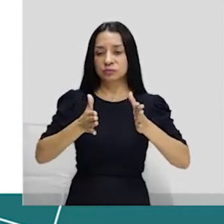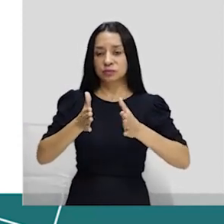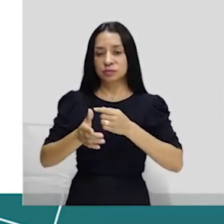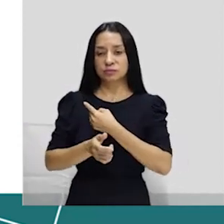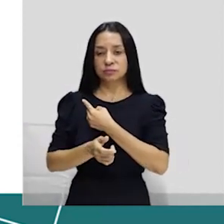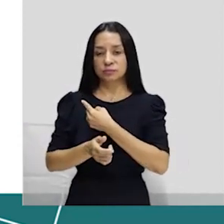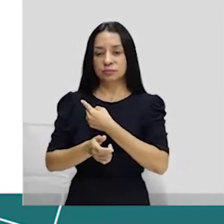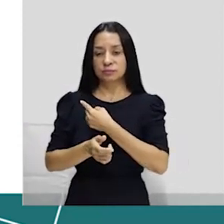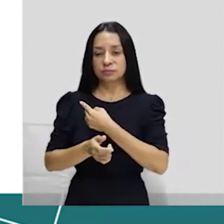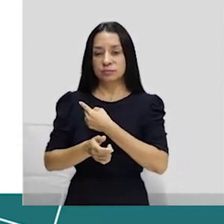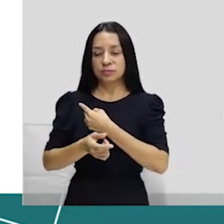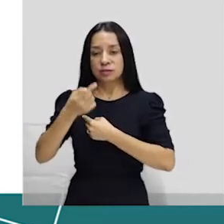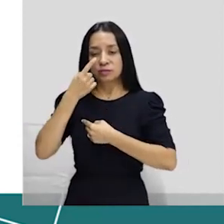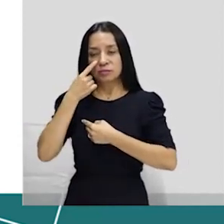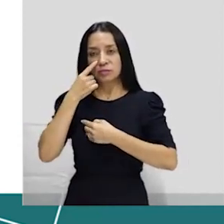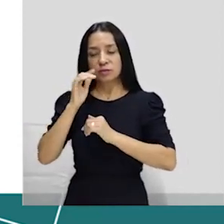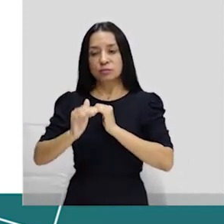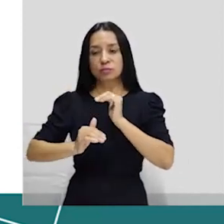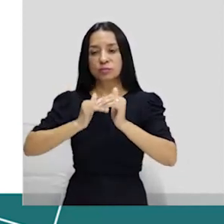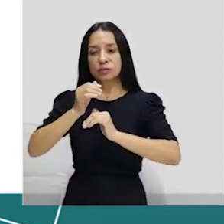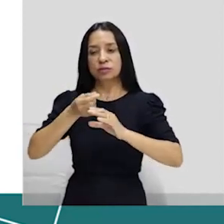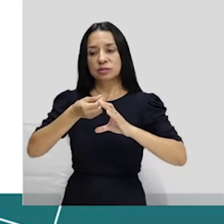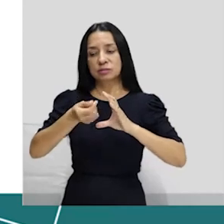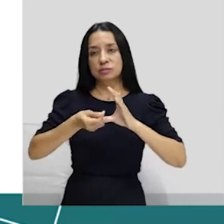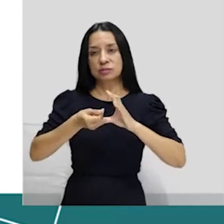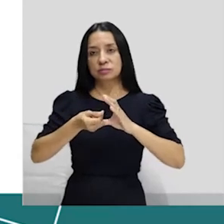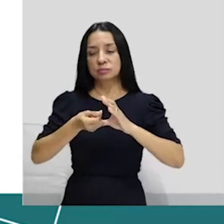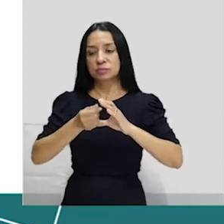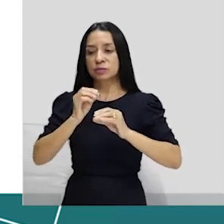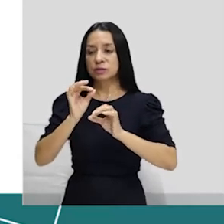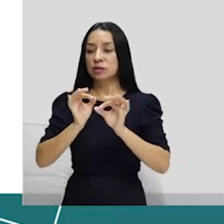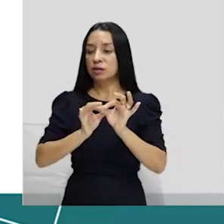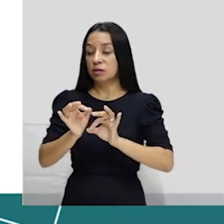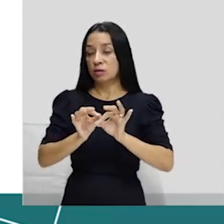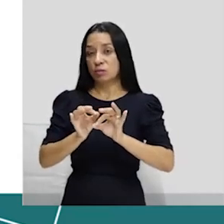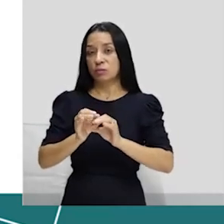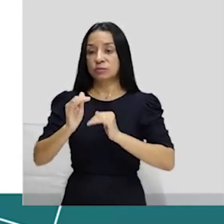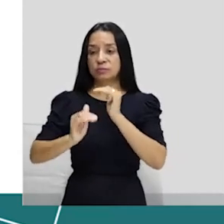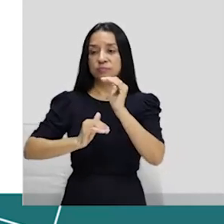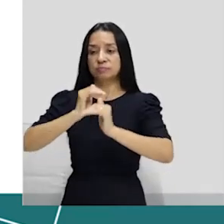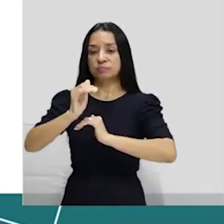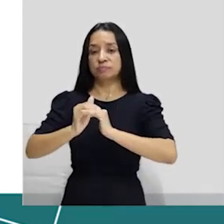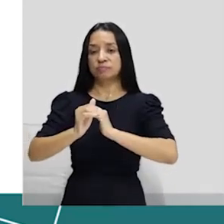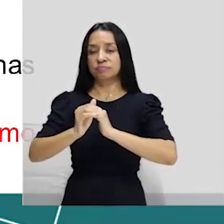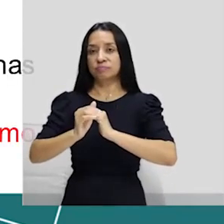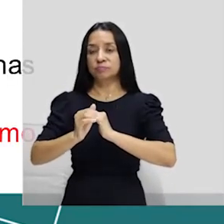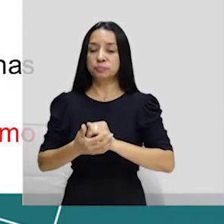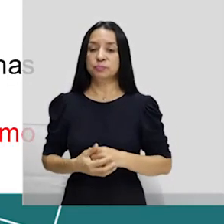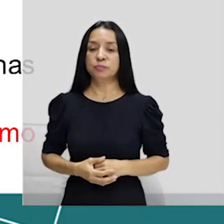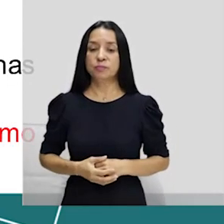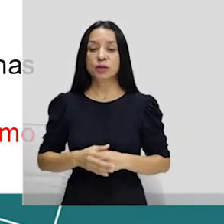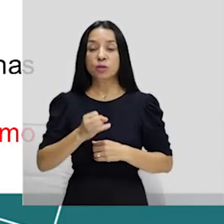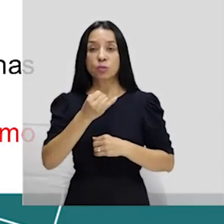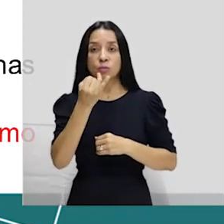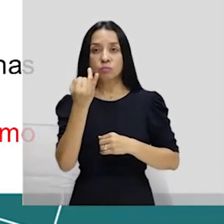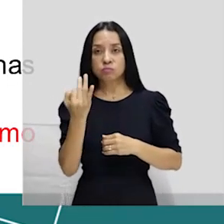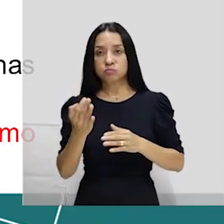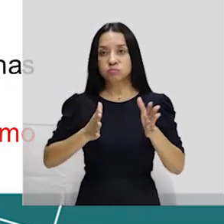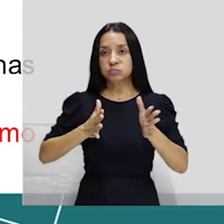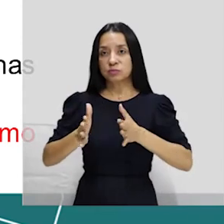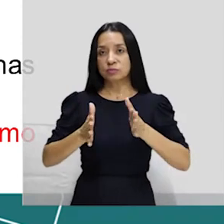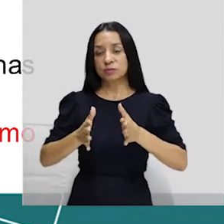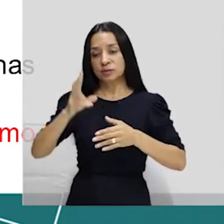a partir do século XVI. Seus principais mecanismos foram sendo alterados para se adaptar às